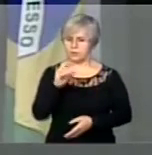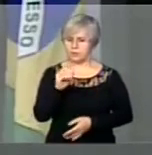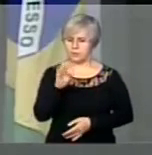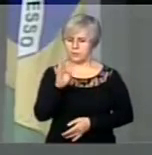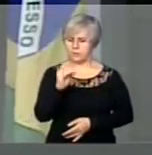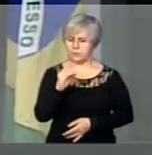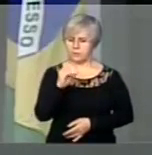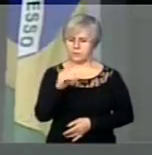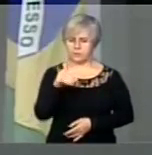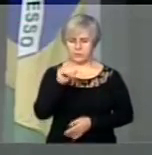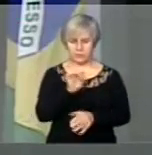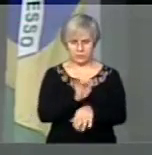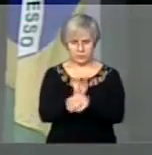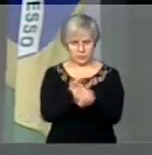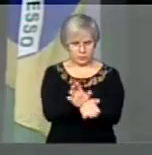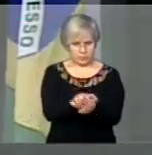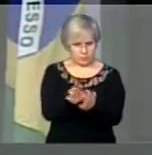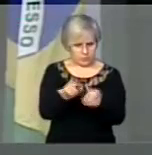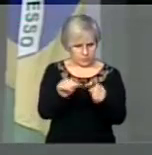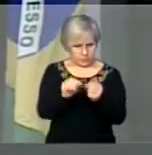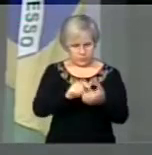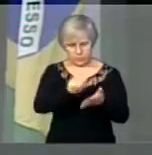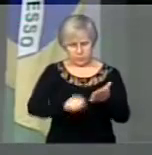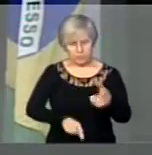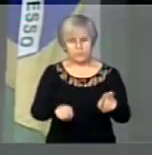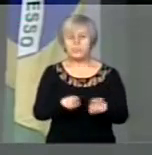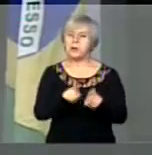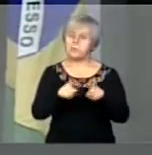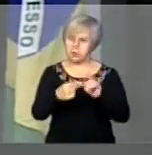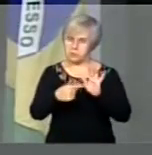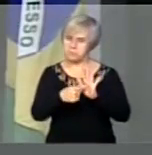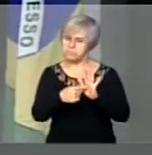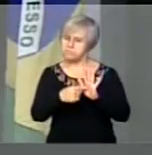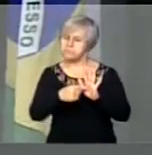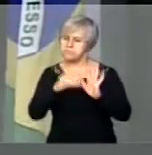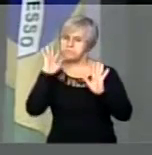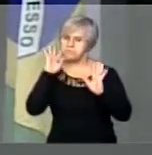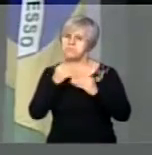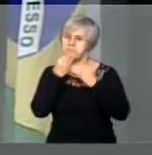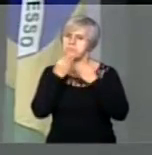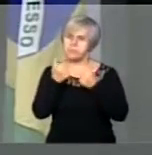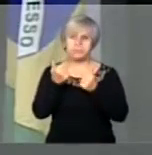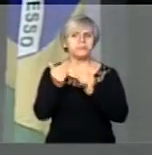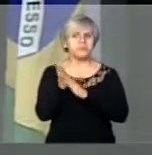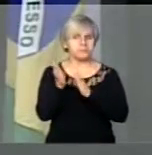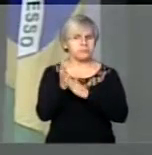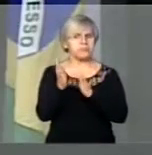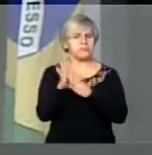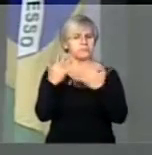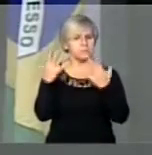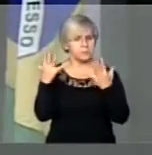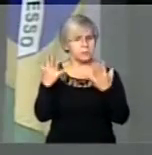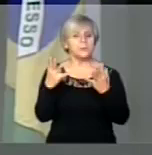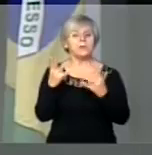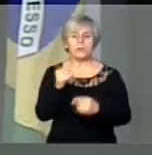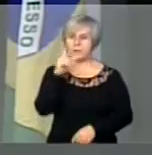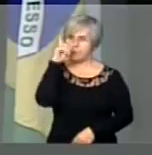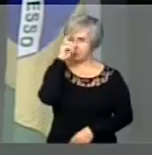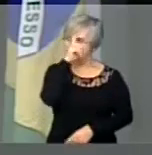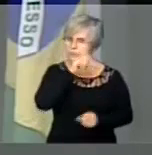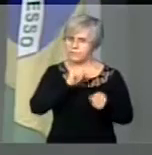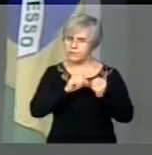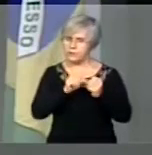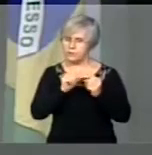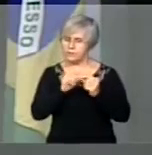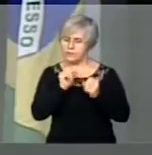Pernambuco produziu também é digno de elogio. É muito difícil fazer um protocolo para